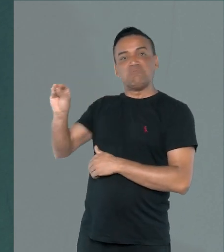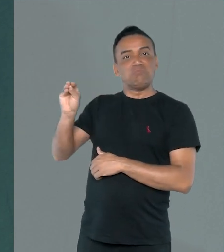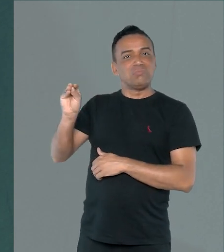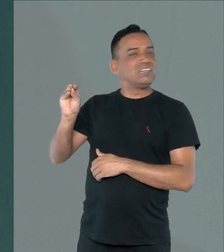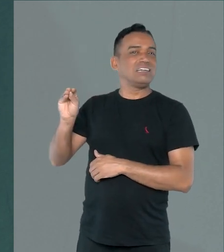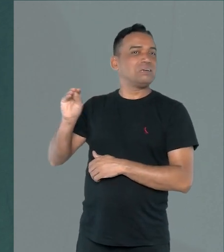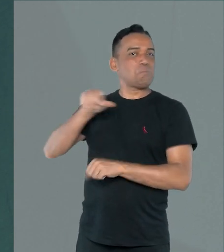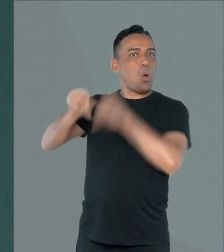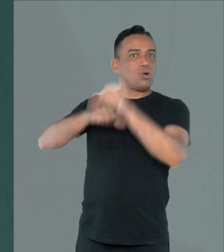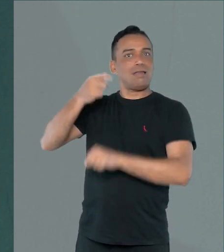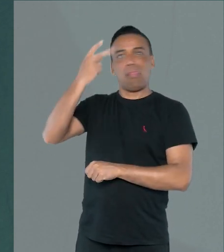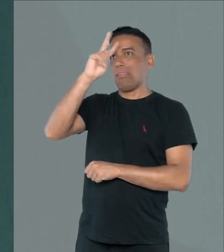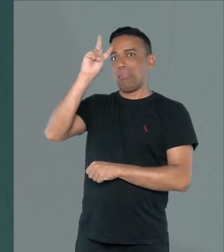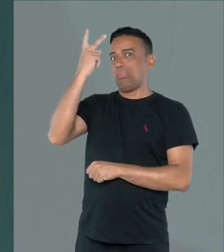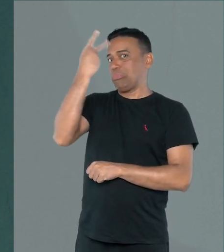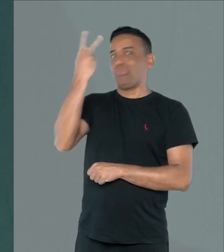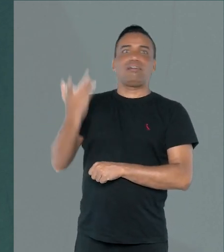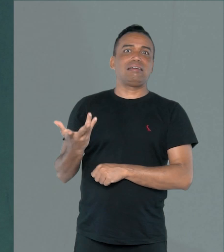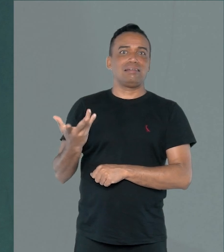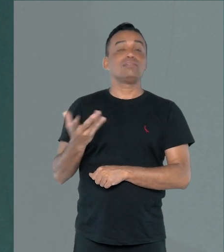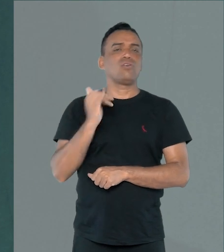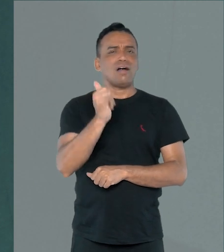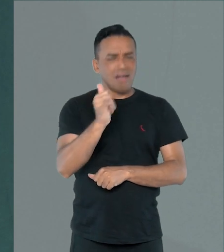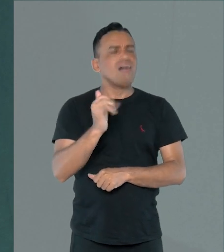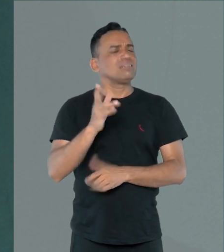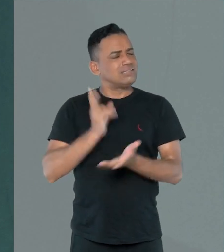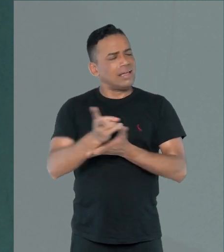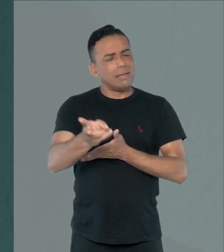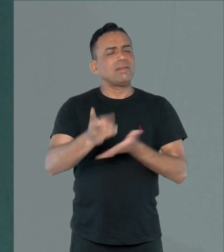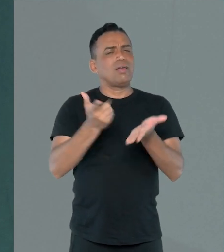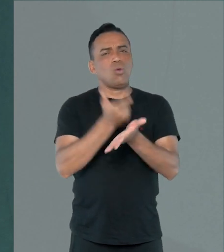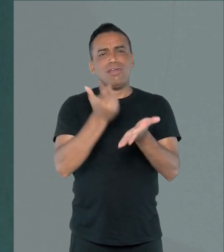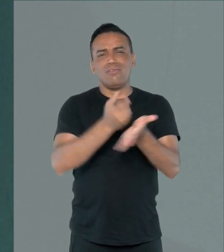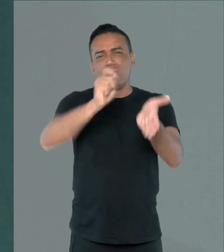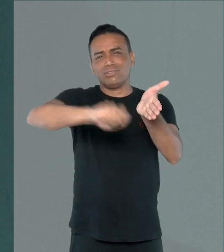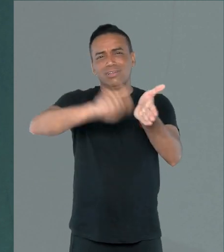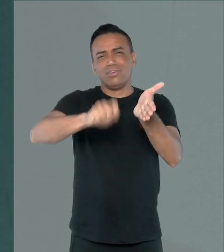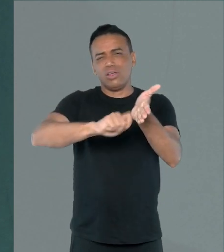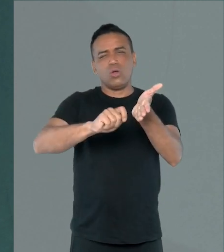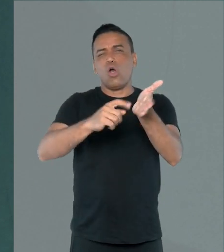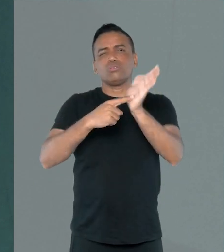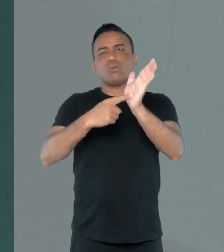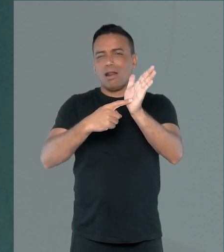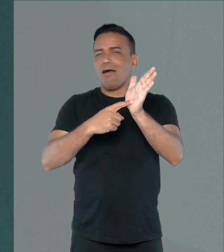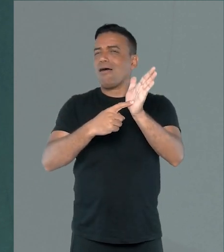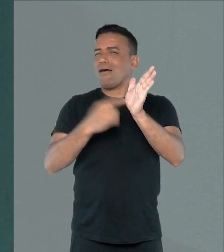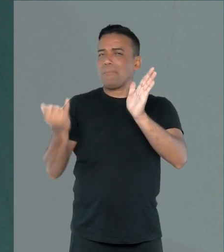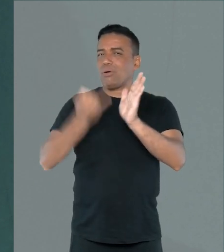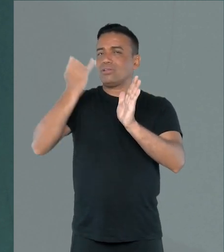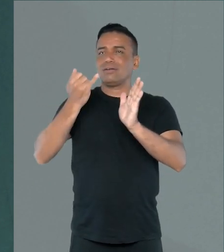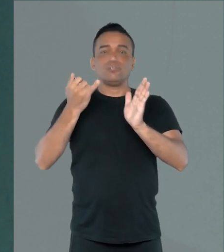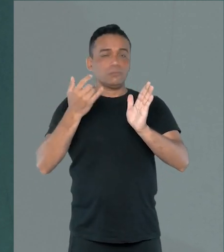a vocês também, eu acho interessante sempre dizer isso, eu digo no livro, mas não sublinho. Gosto de sublinhar quando eu estou olhando para os